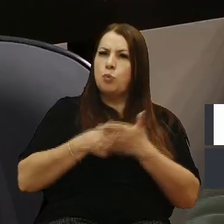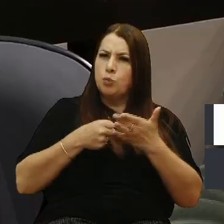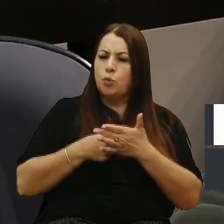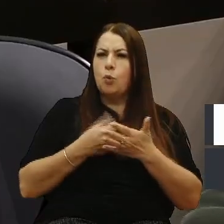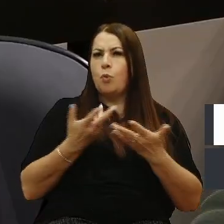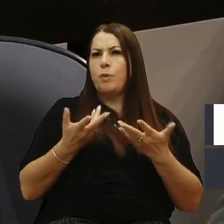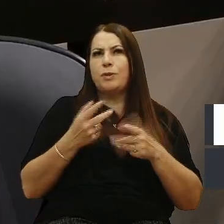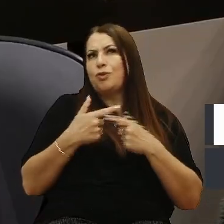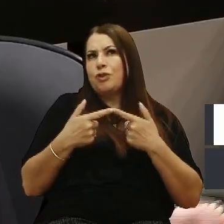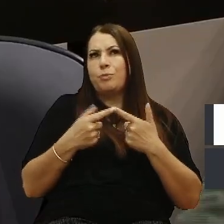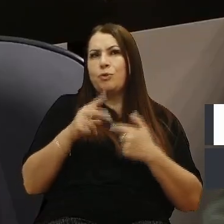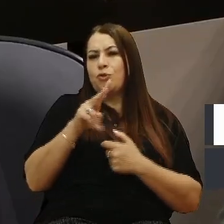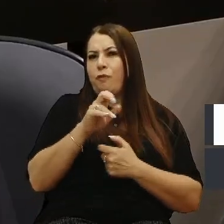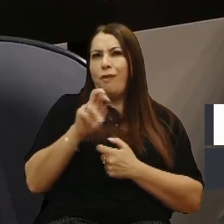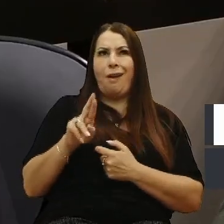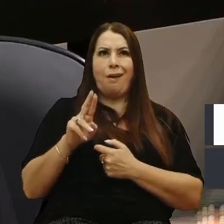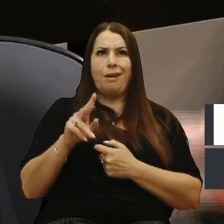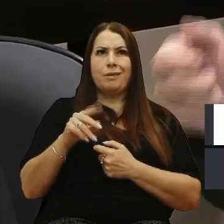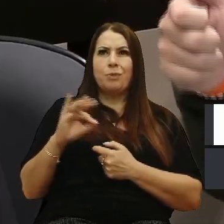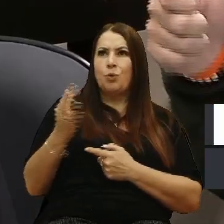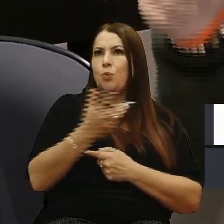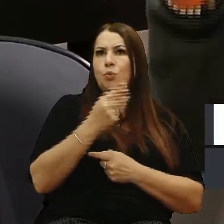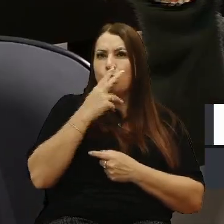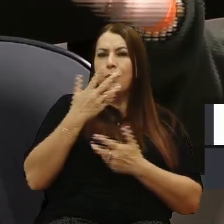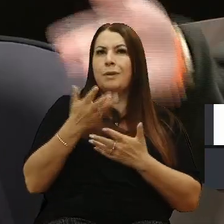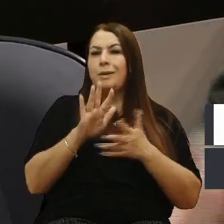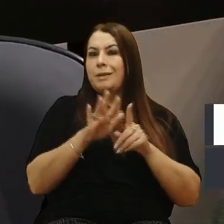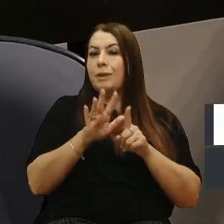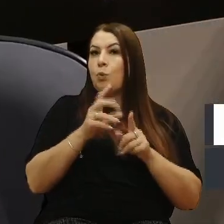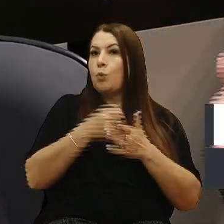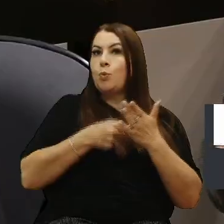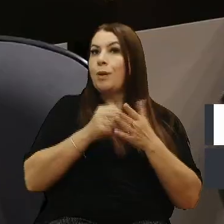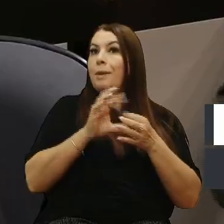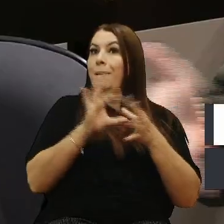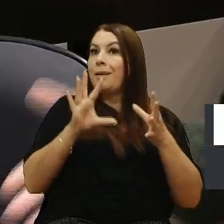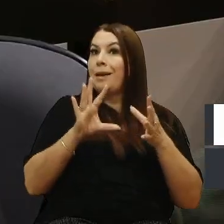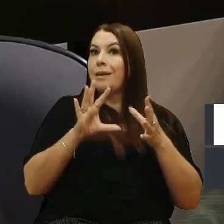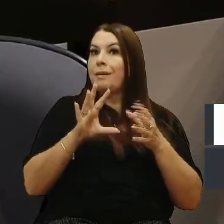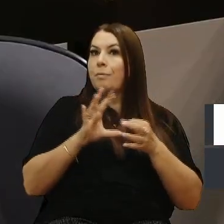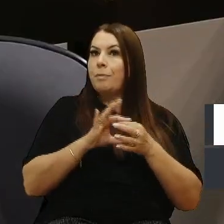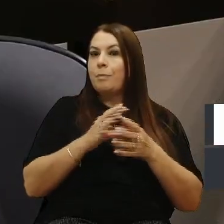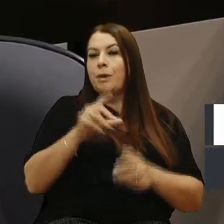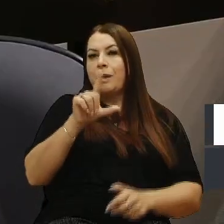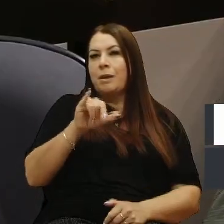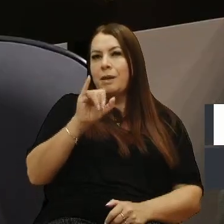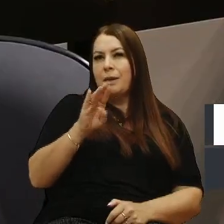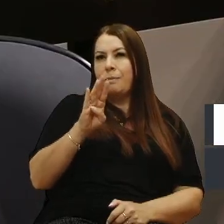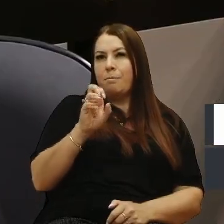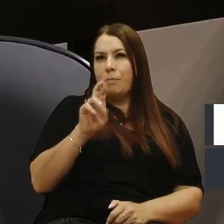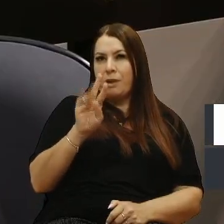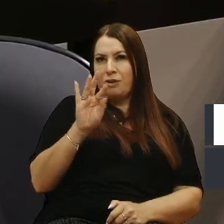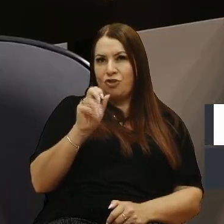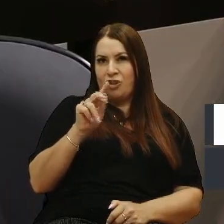de vulgarização ou relativização, e às vezes não lutam por liberdade, sim por uma libertinagem, né? Então a gente vai